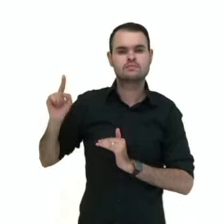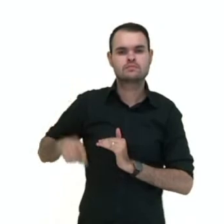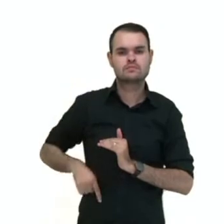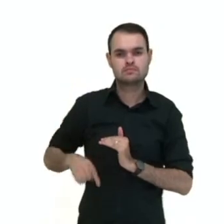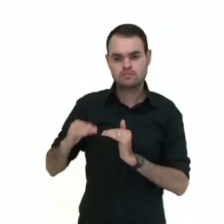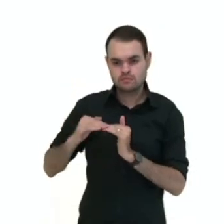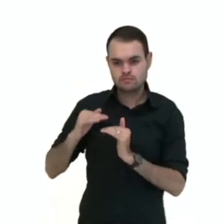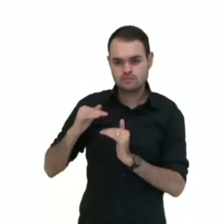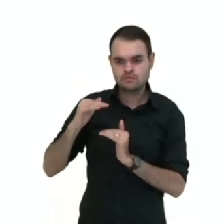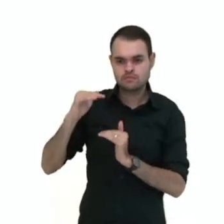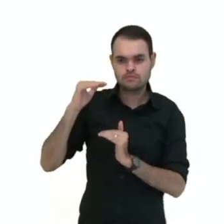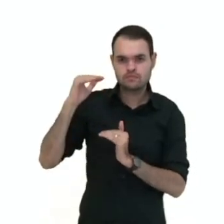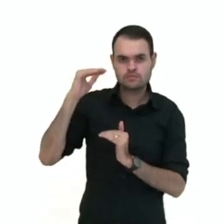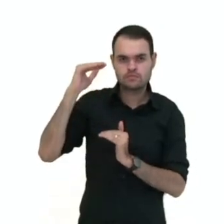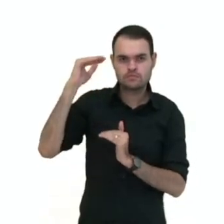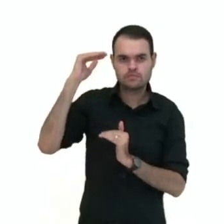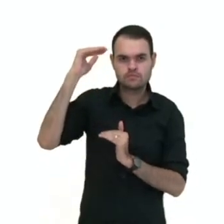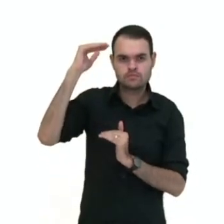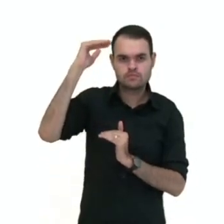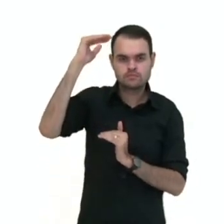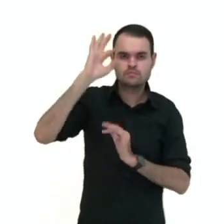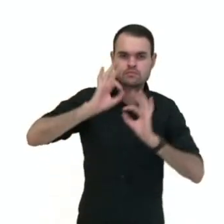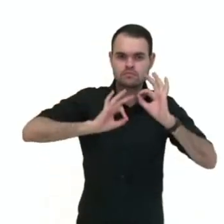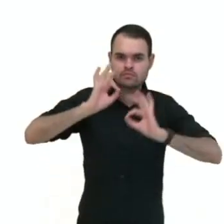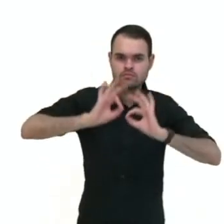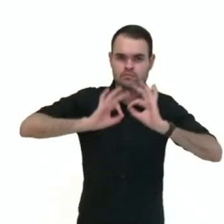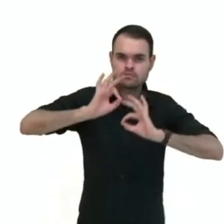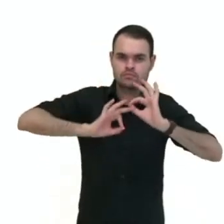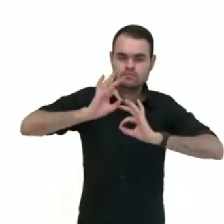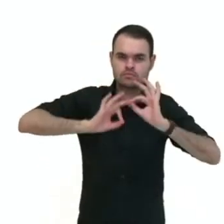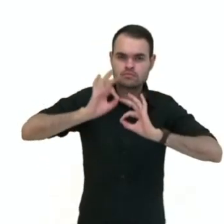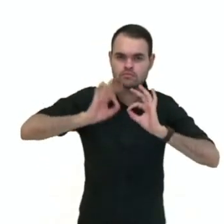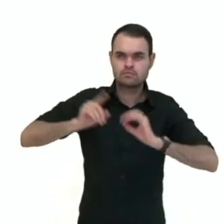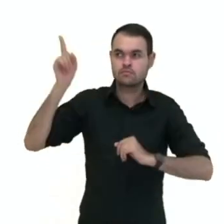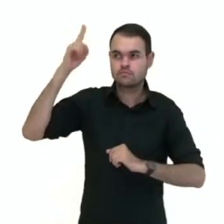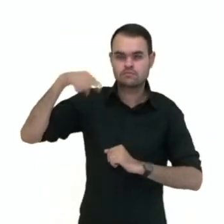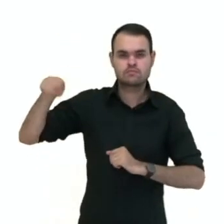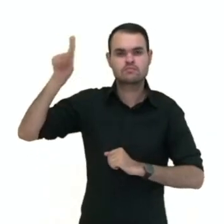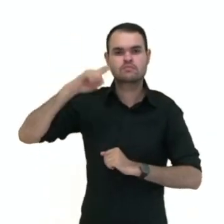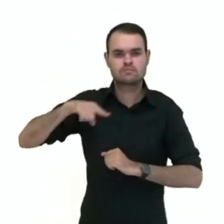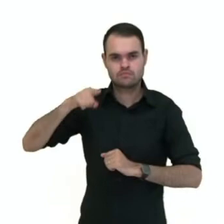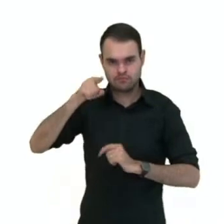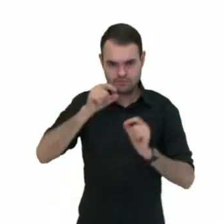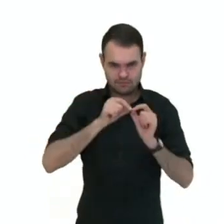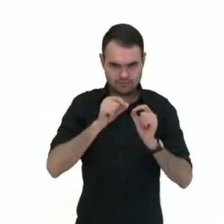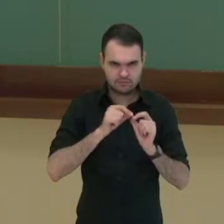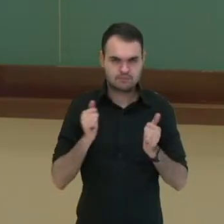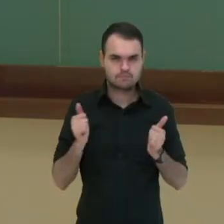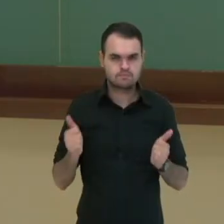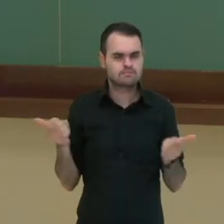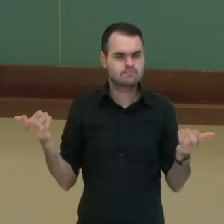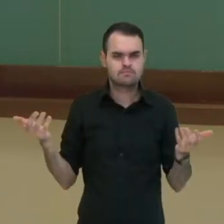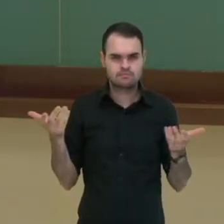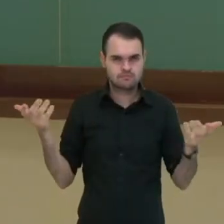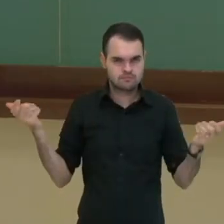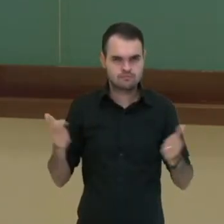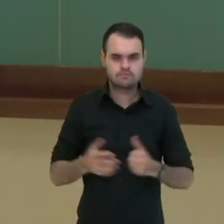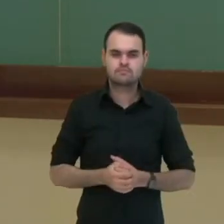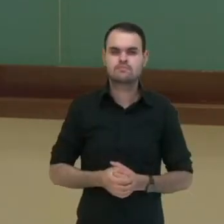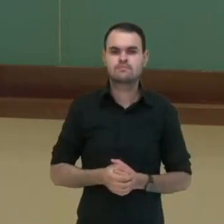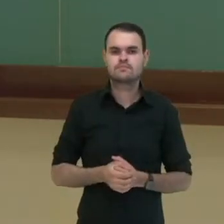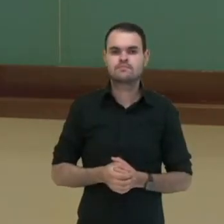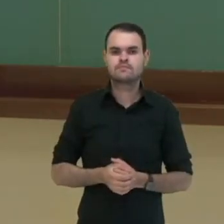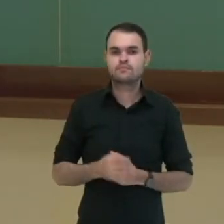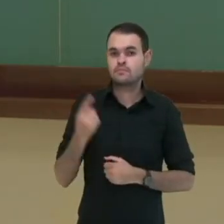nós utilizamos, ó, para fazer então a organização aqui desses seres vivos, né? Que você fez aqui maravilhosamente. Então,